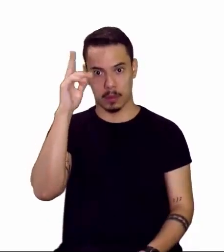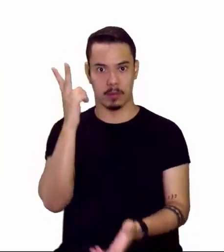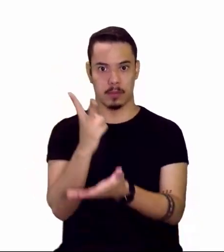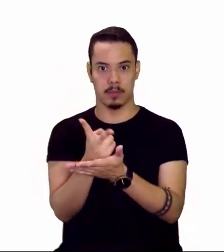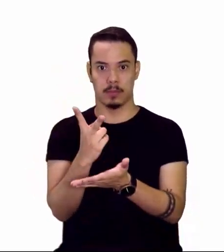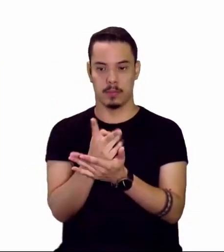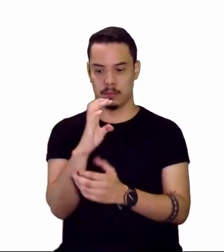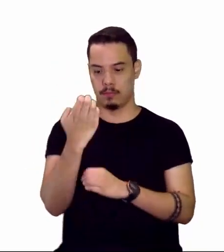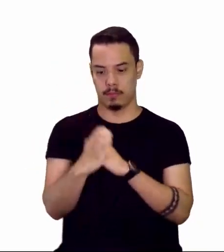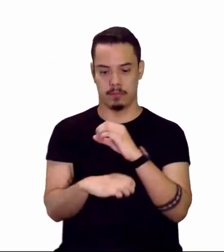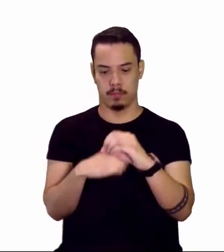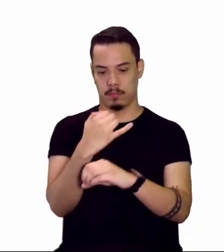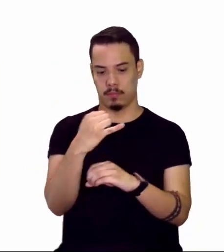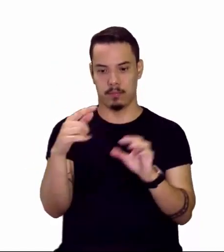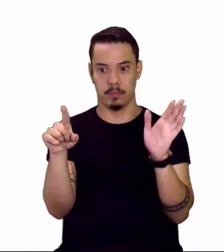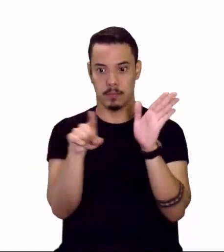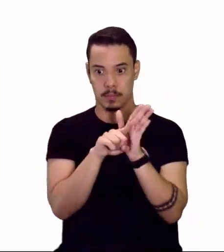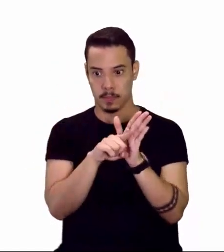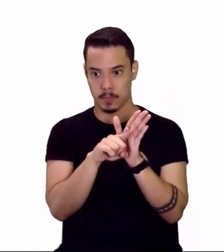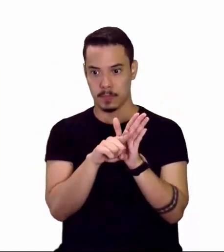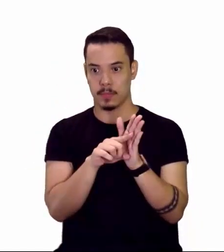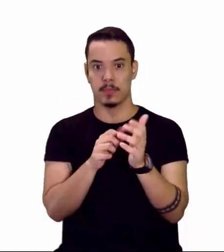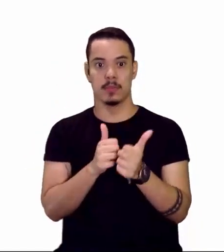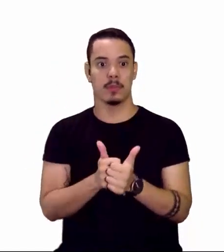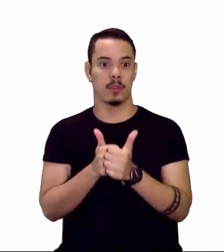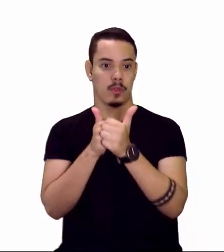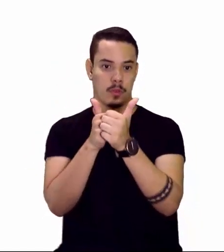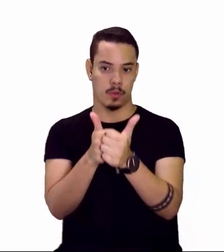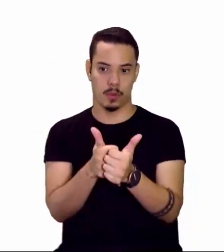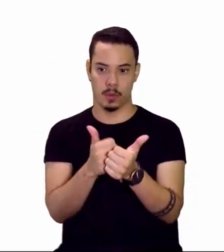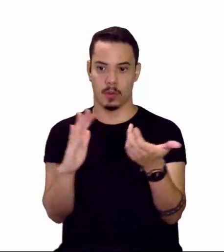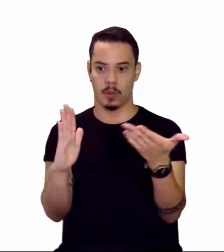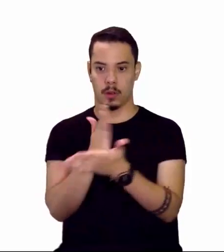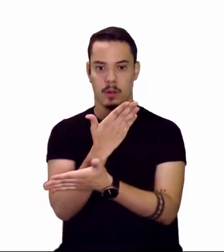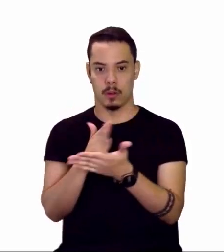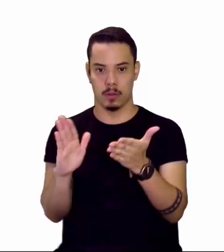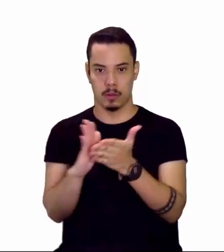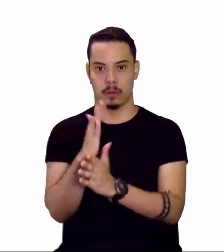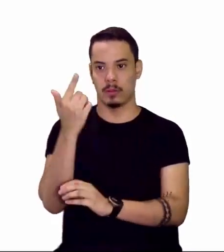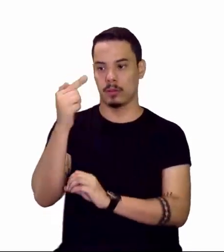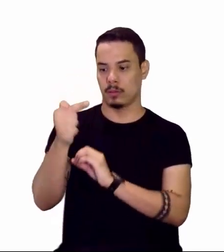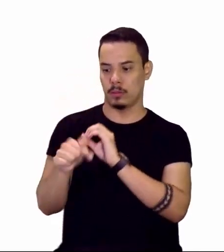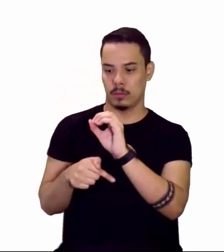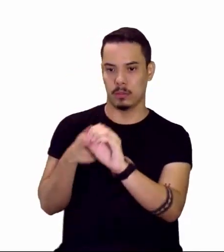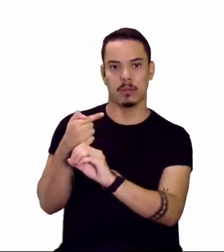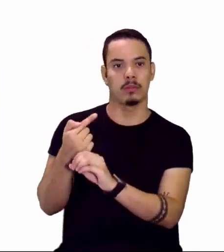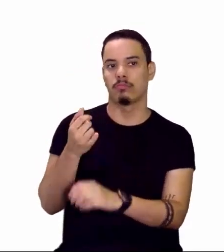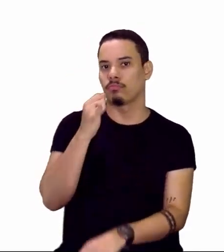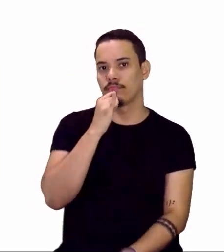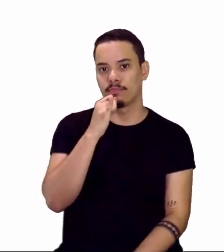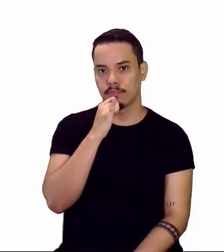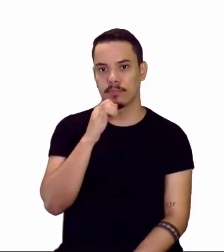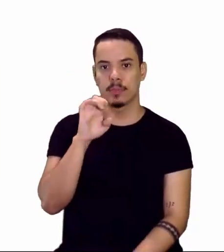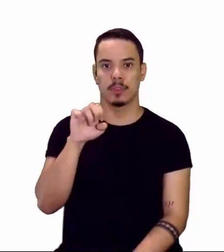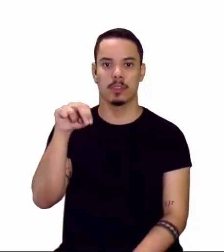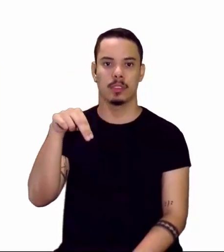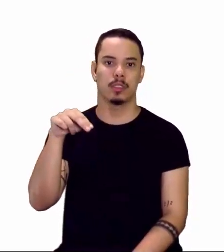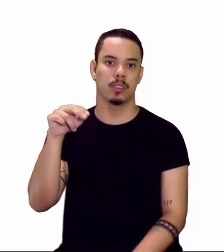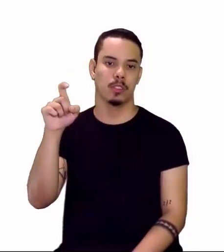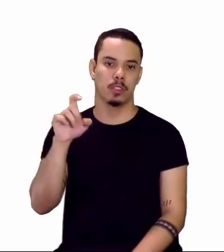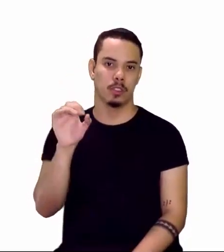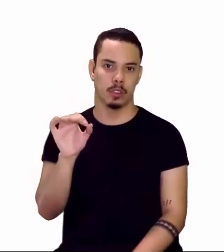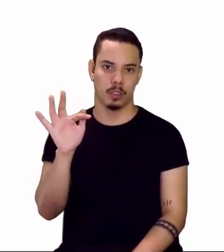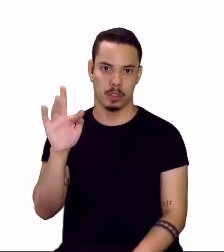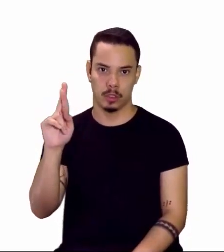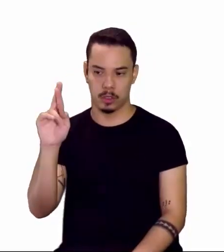negativa. E conforme alguns átomos de uns elementos químicos, como enxofre e oxigênio, vocês